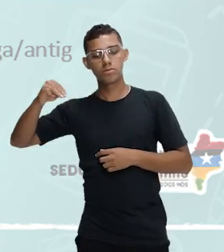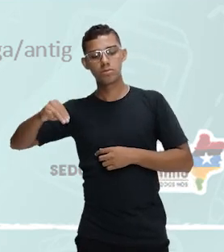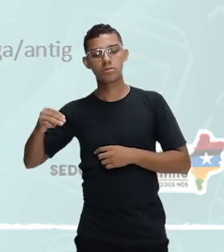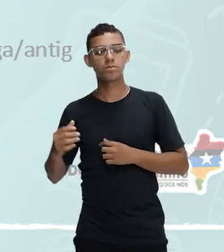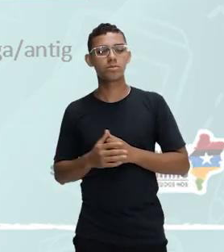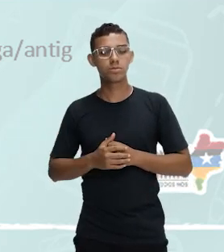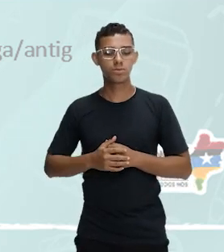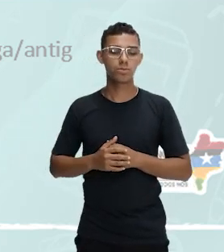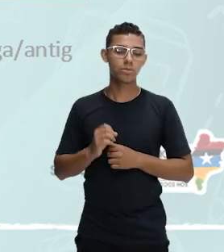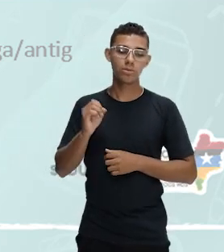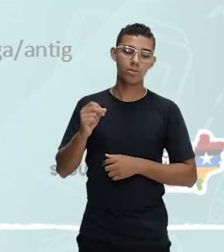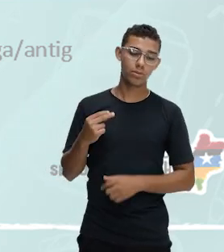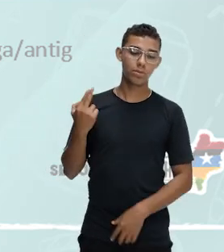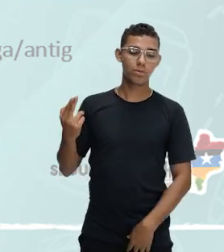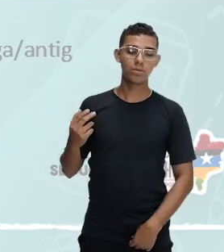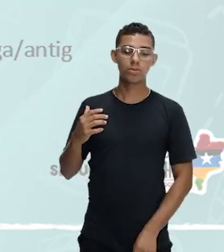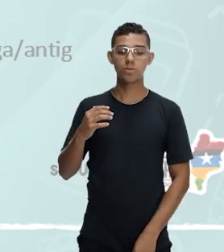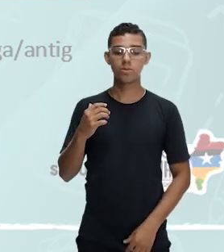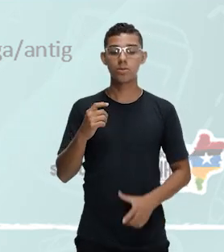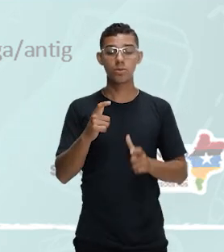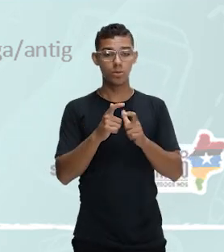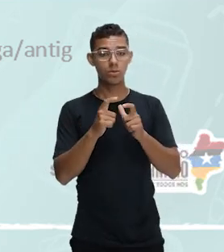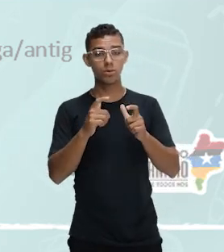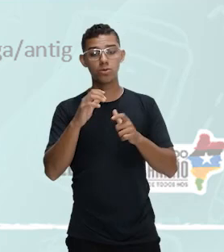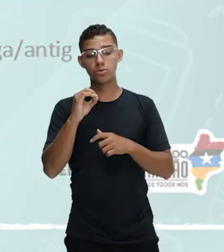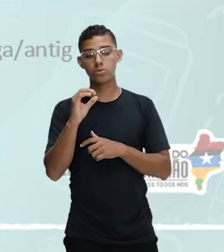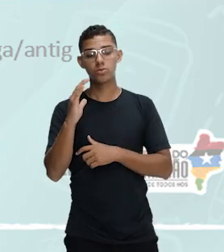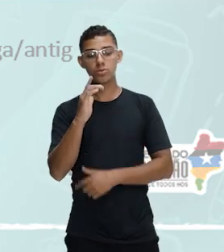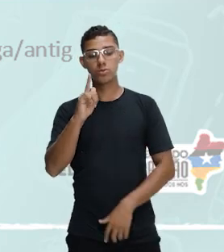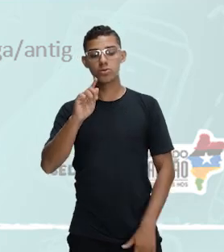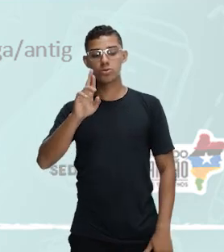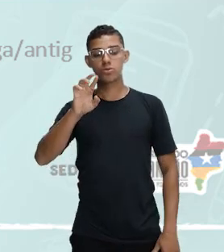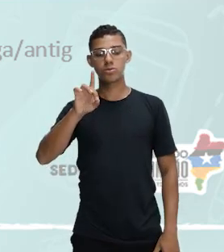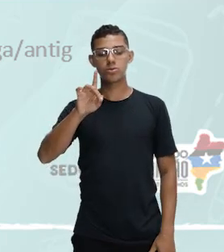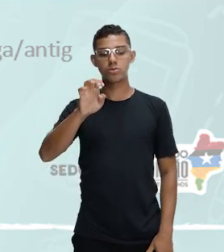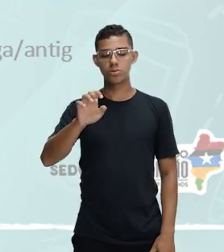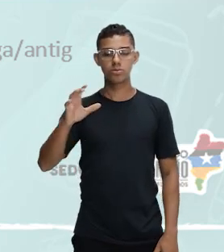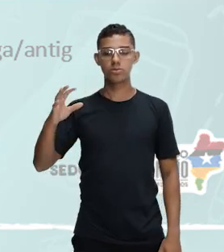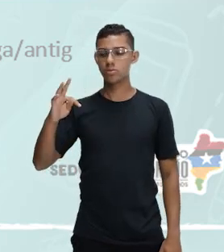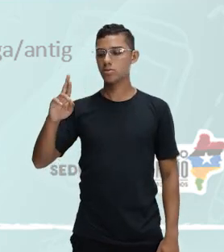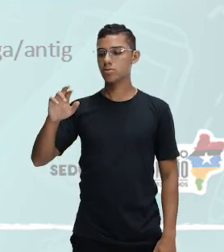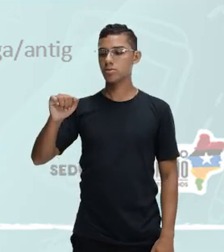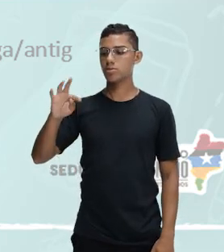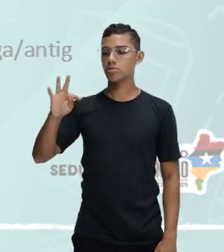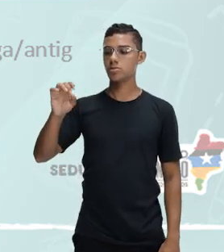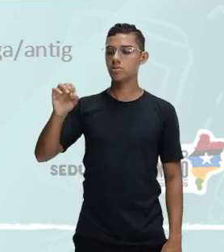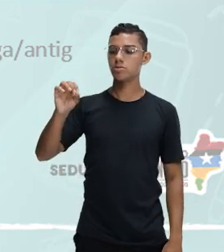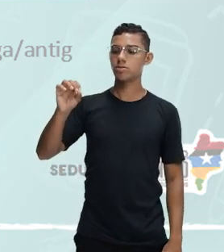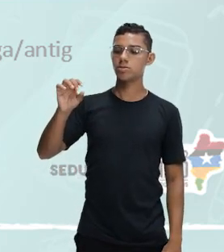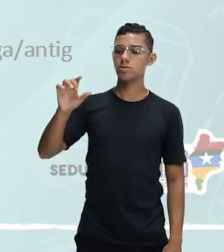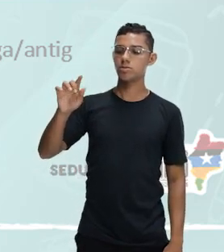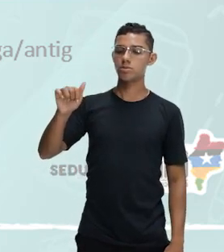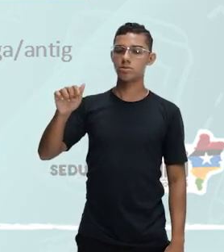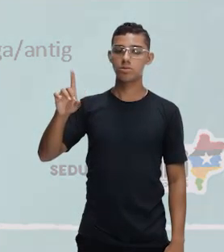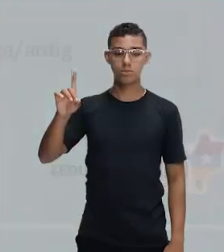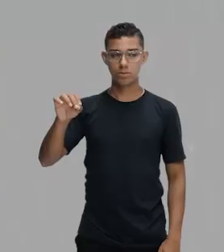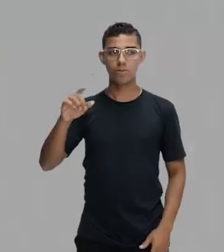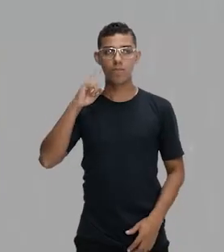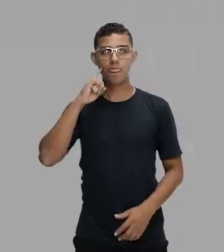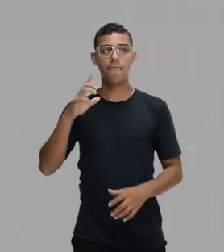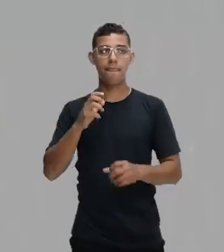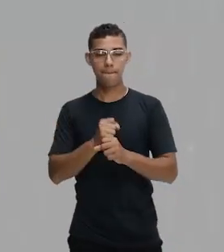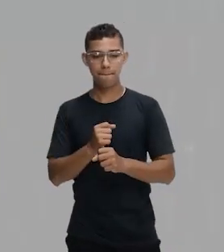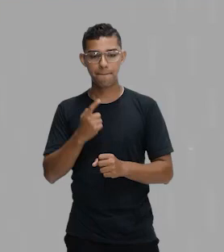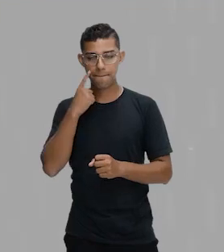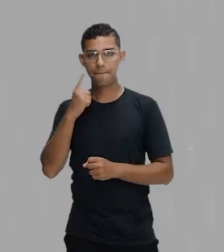Megali Syntaxis, né, que é o grande tratado, ok? Então isso aqui é uma ilustração do Almagestos,